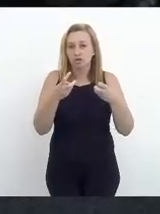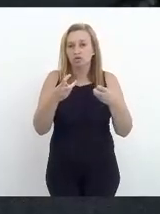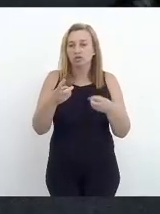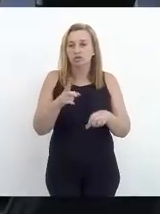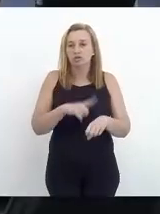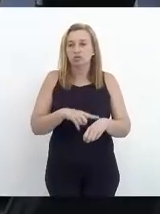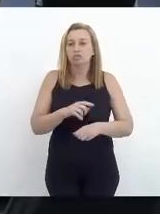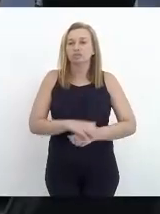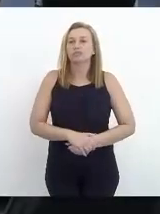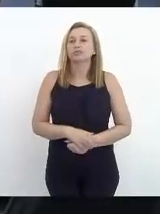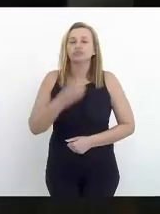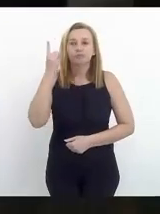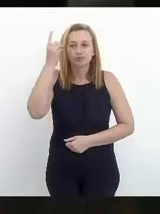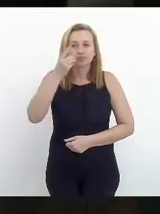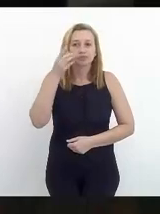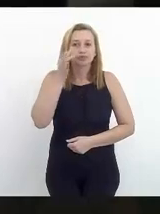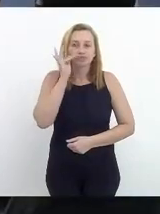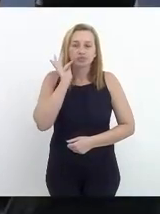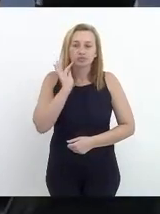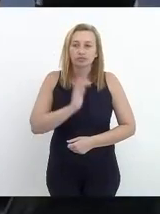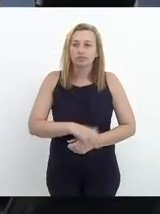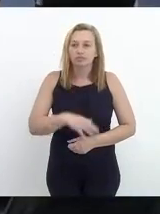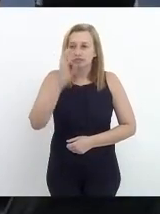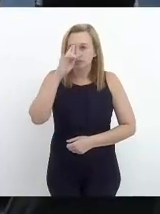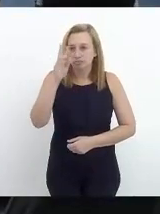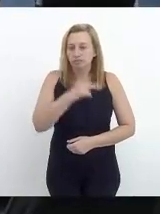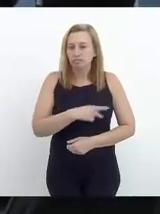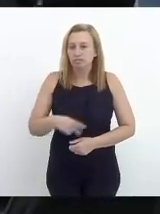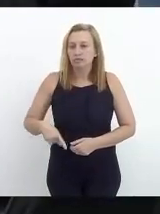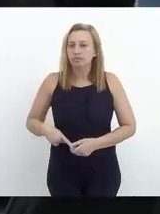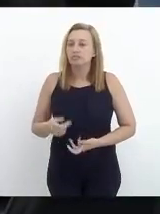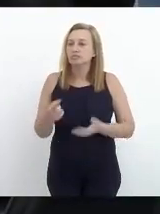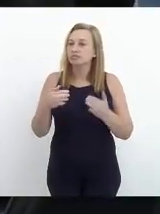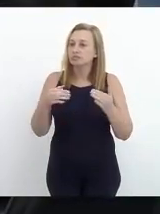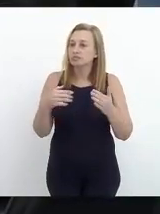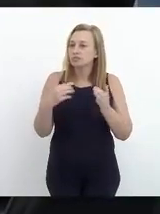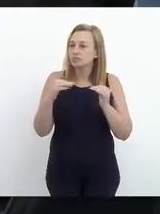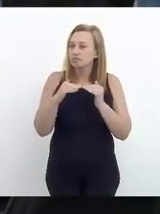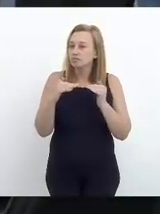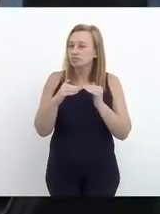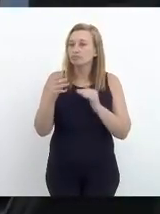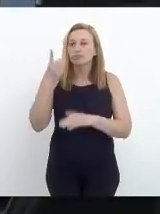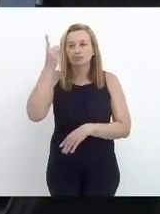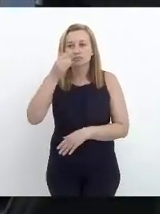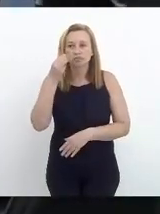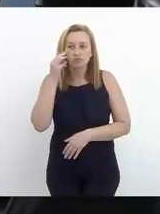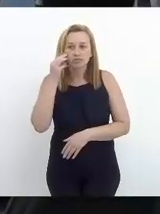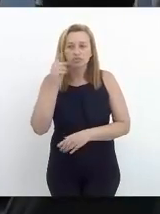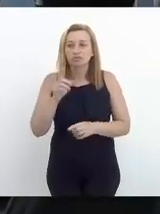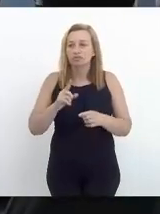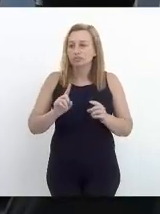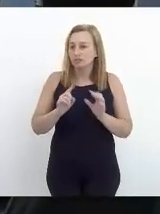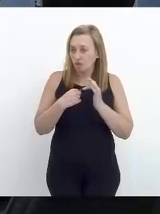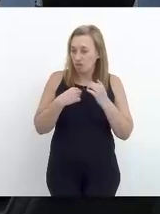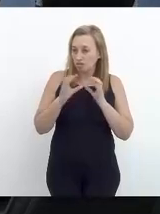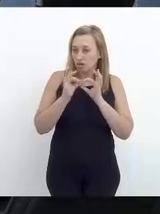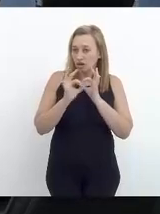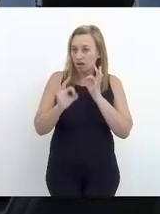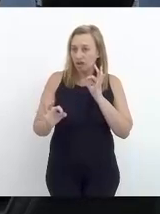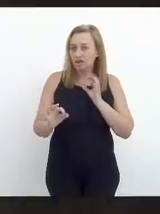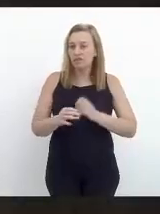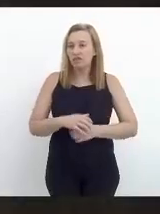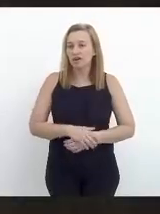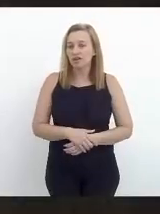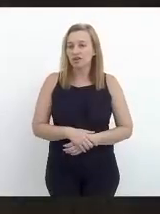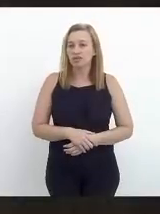nesse momento. Deputado Flávio Serafini. Presidente, eu concordo integralmente com o deputado Valdeck, então não vou me alongar. Eu